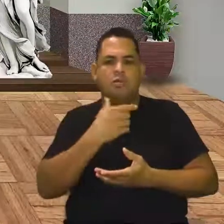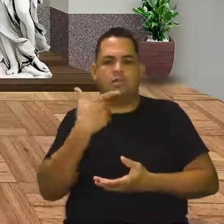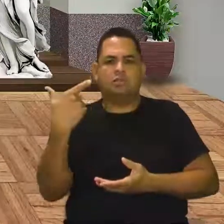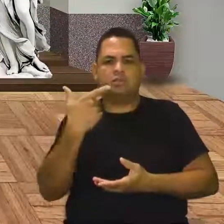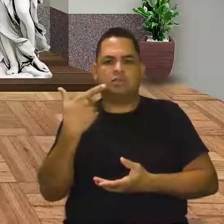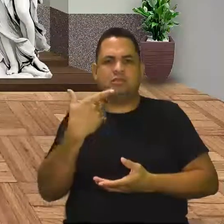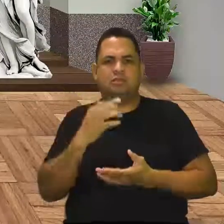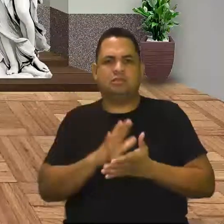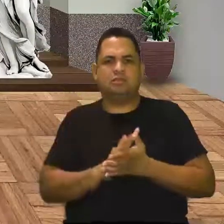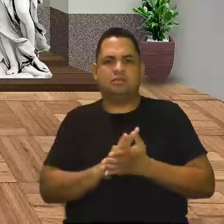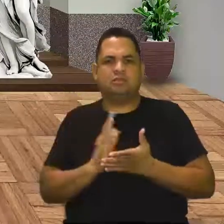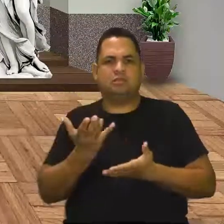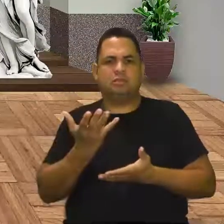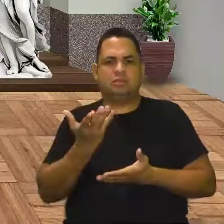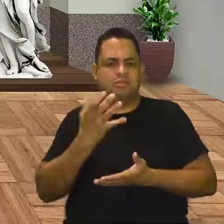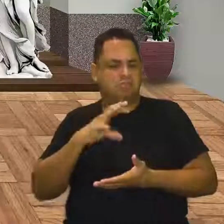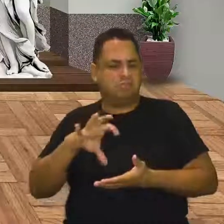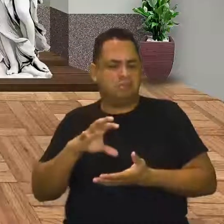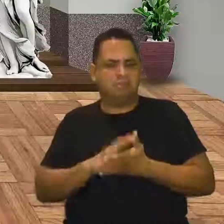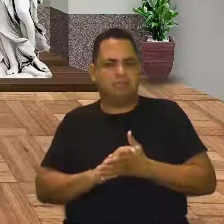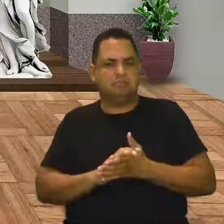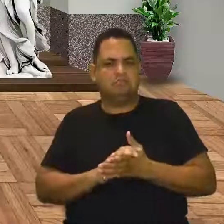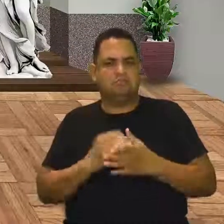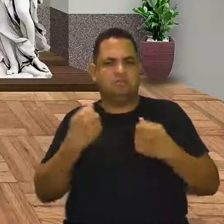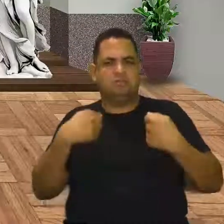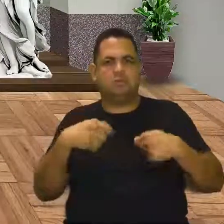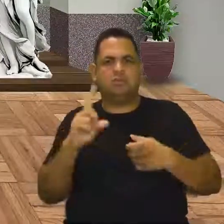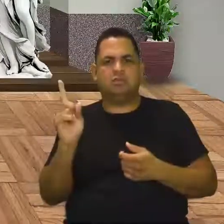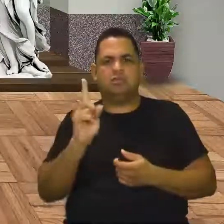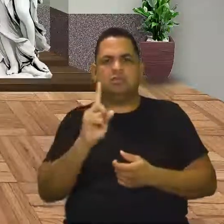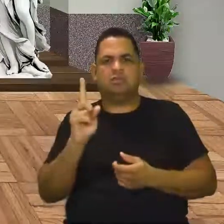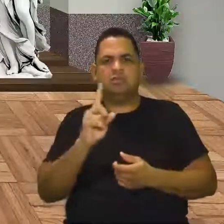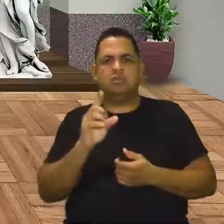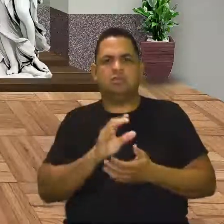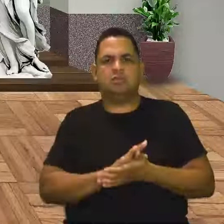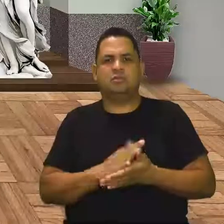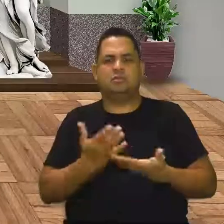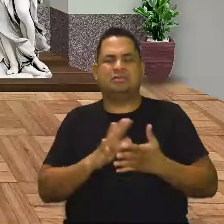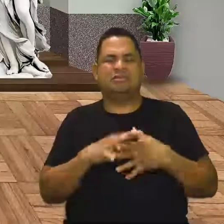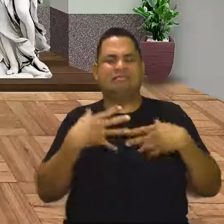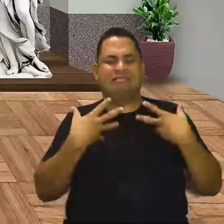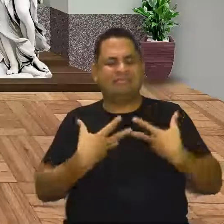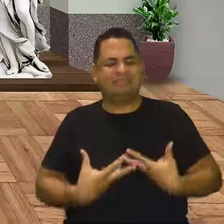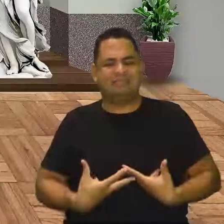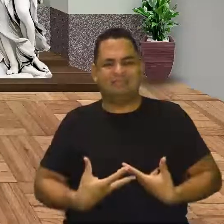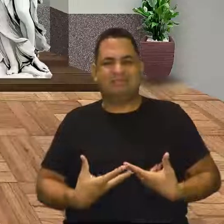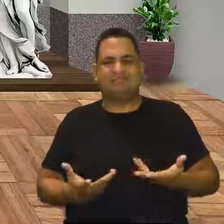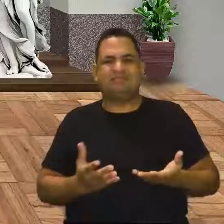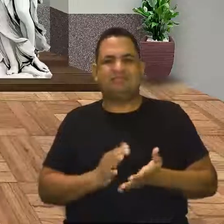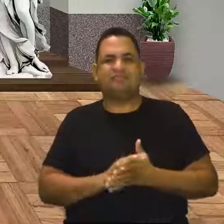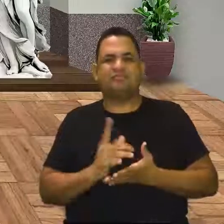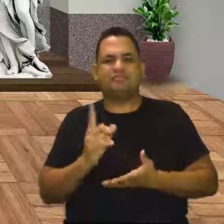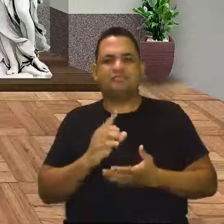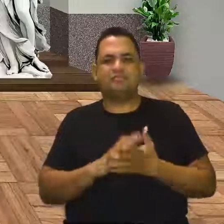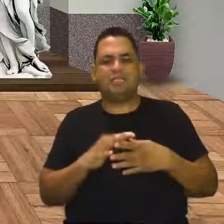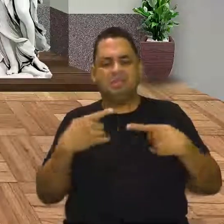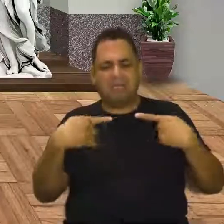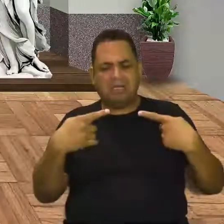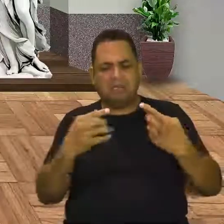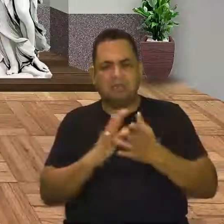tu pensa que ele fez questão do poder? Negativo, ele já estava cansado. Ei, estão brigando pelo